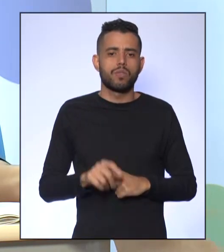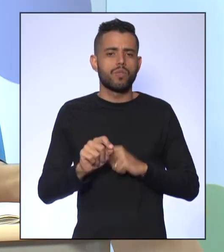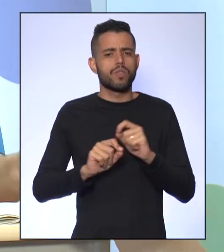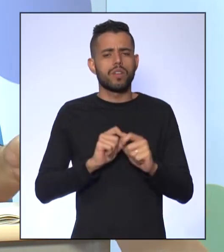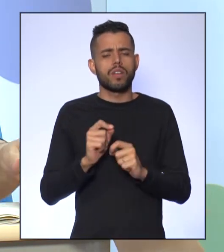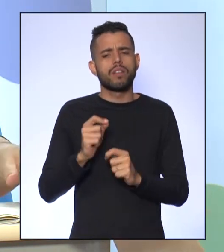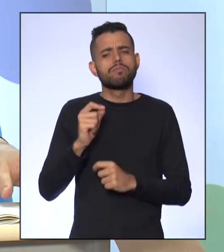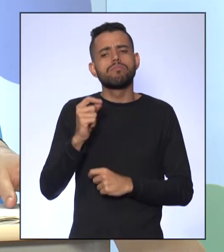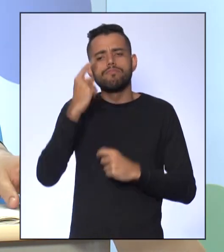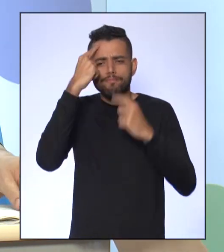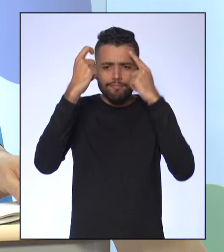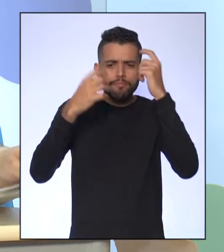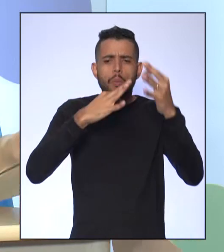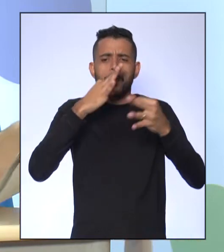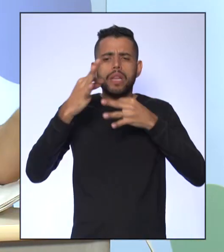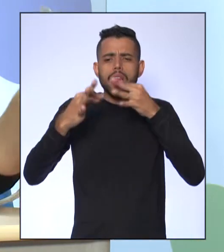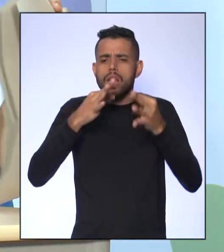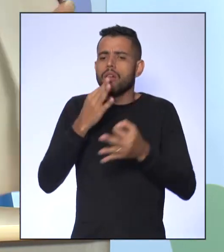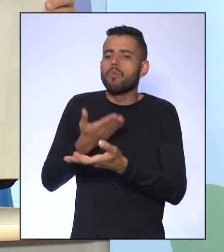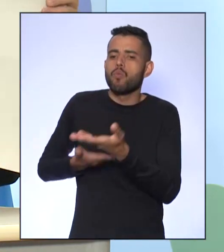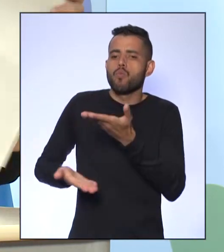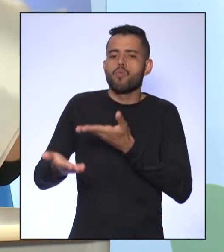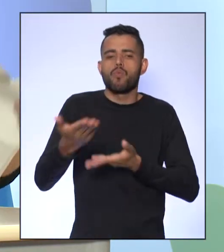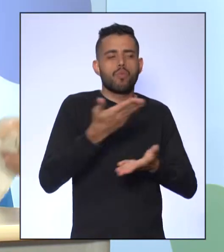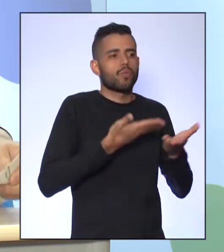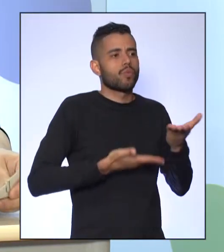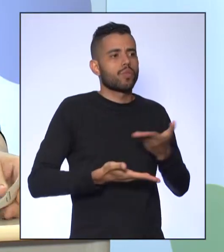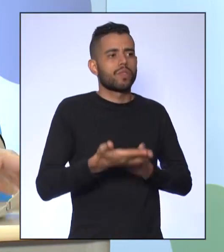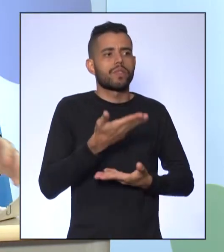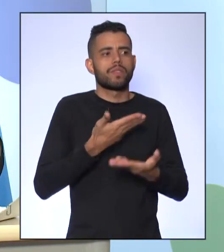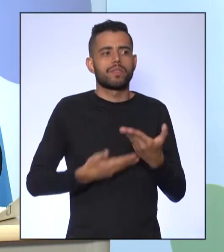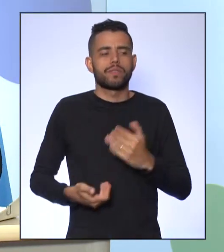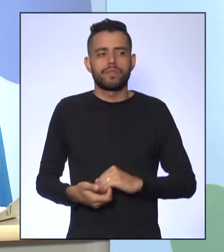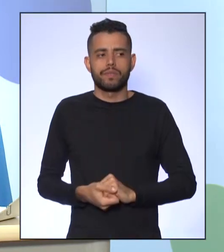trocar ideias, mas não apenas de forma